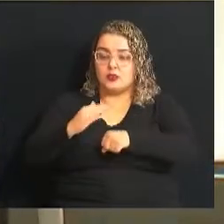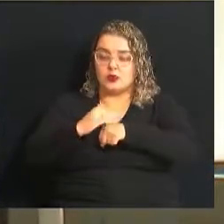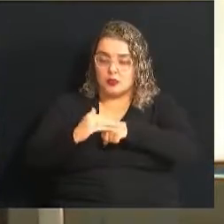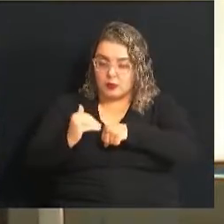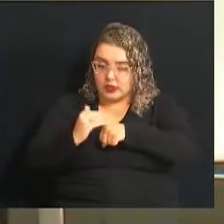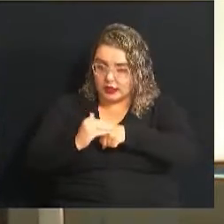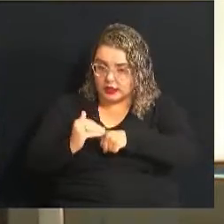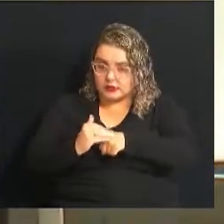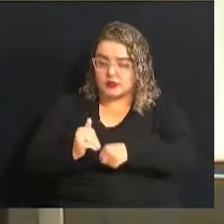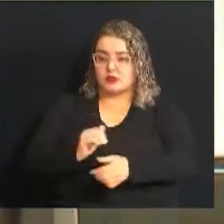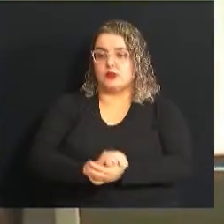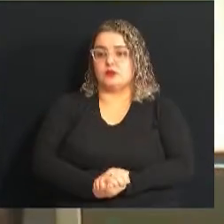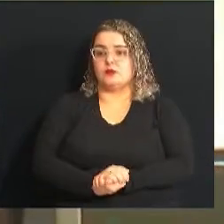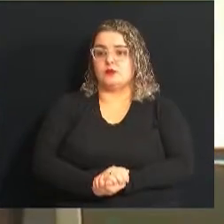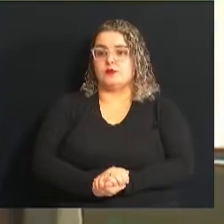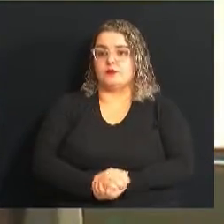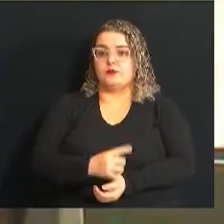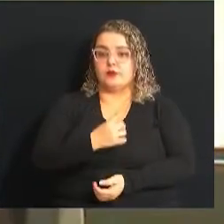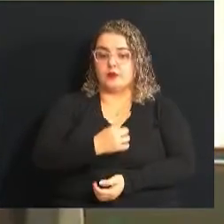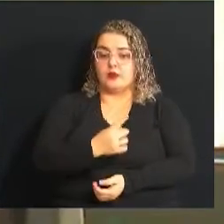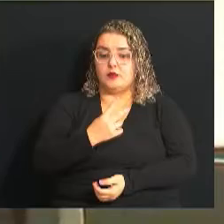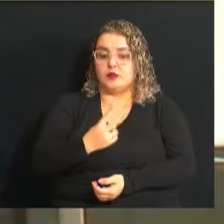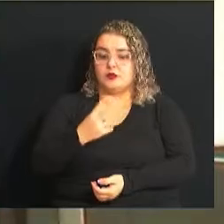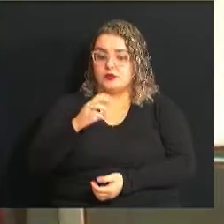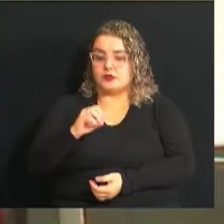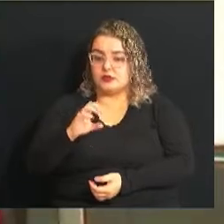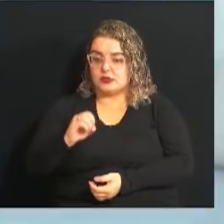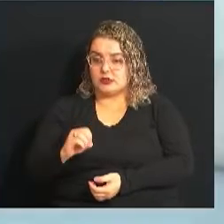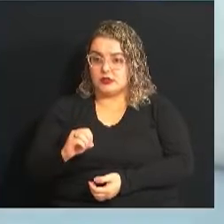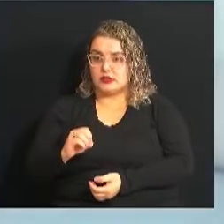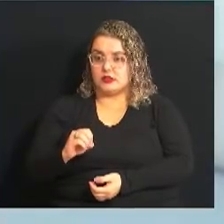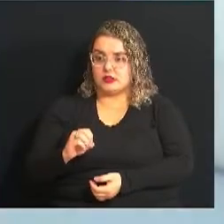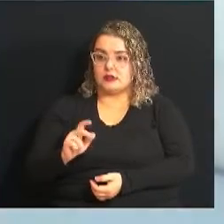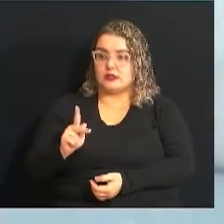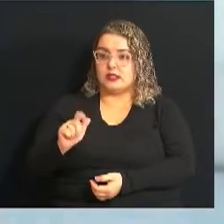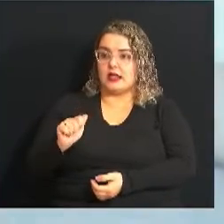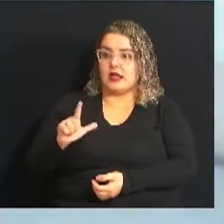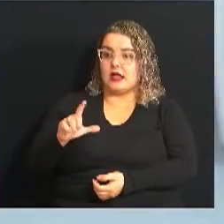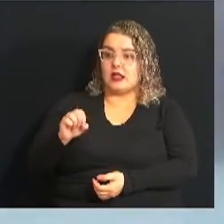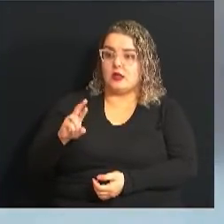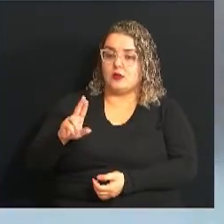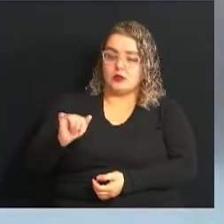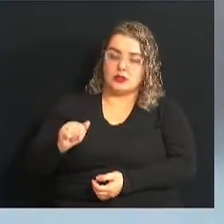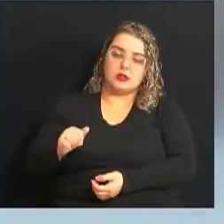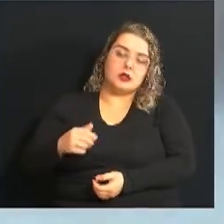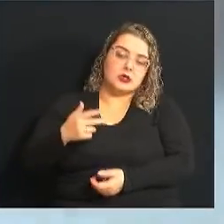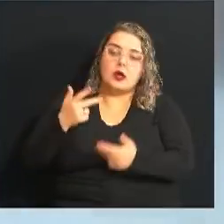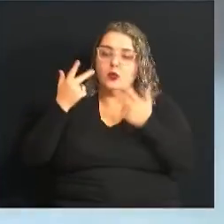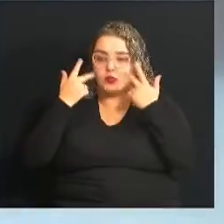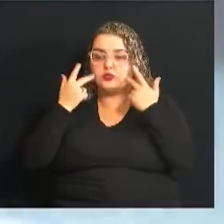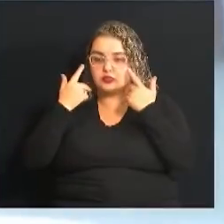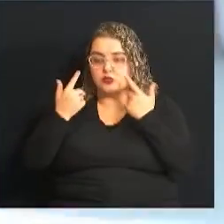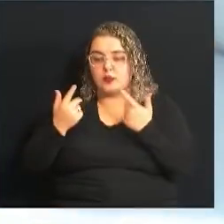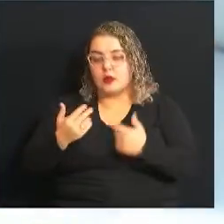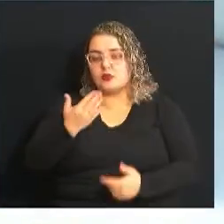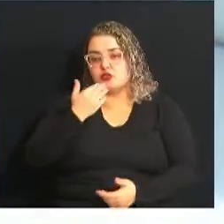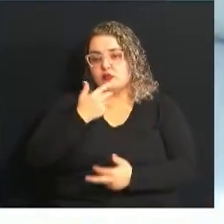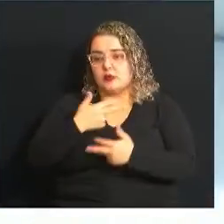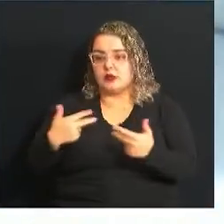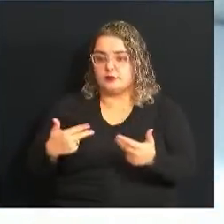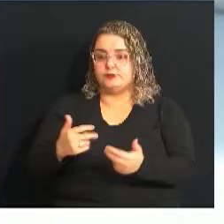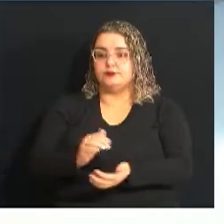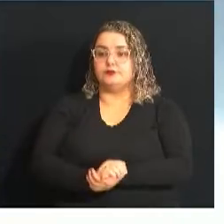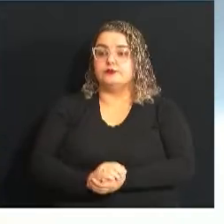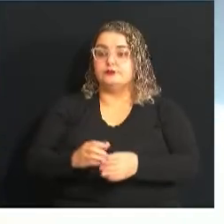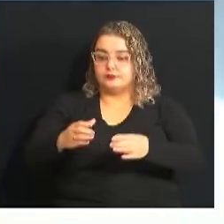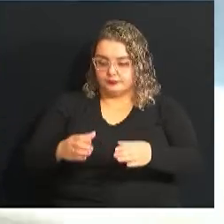e que compõe 1.200 calorias, que é o mínimo diário de uma alimentação. Aí essas